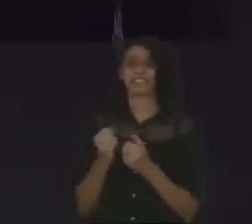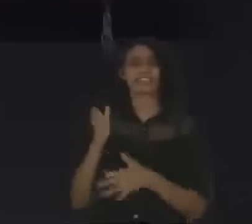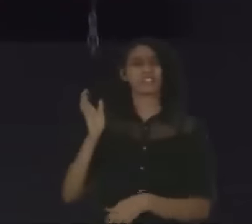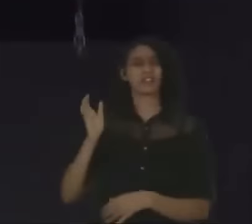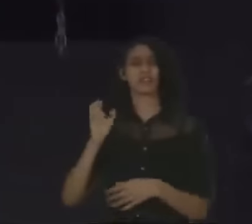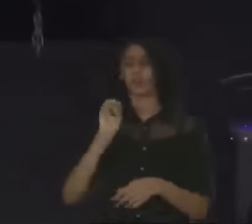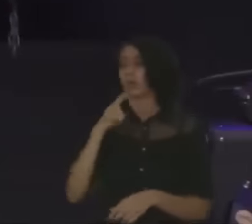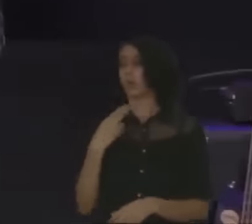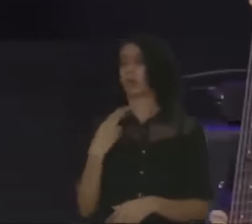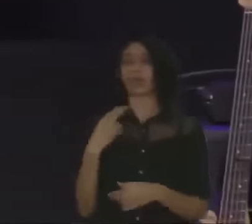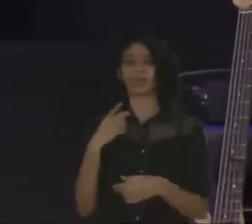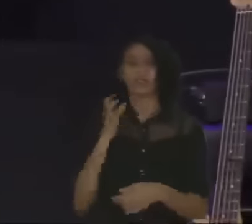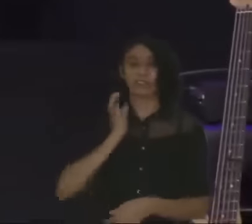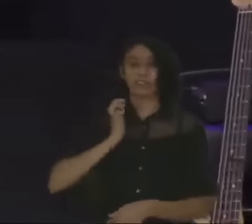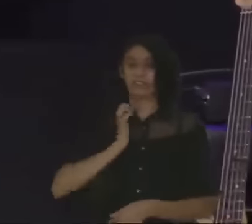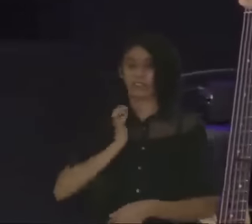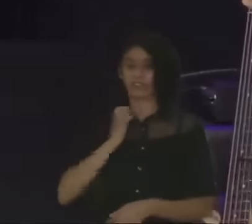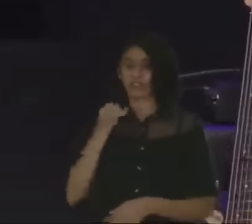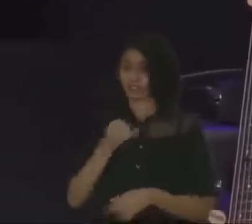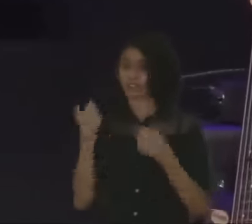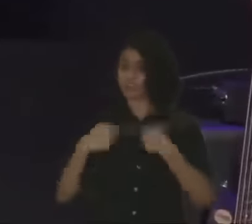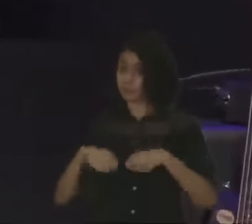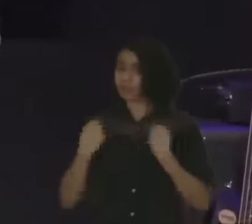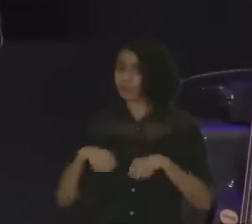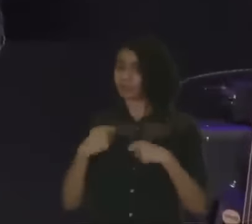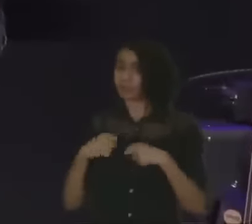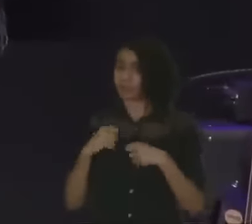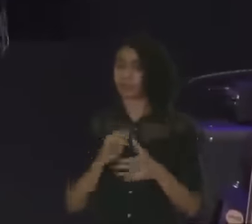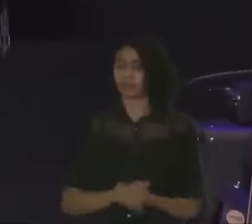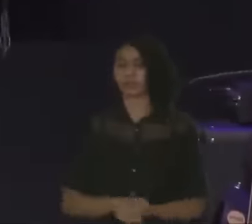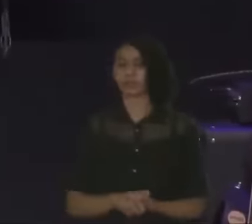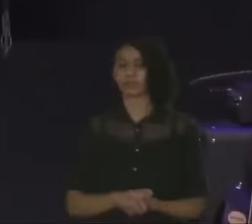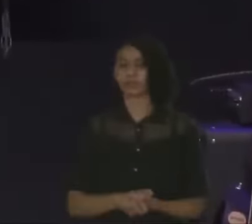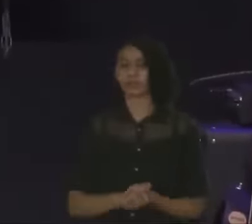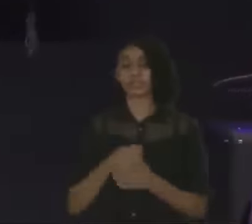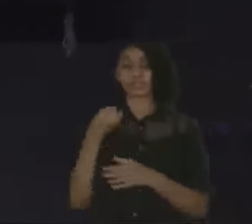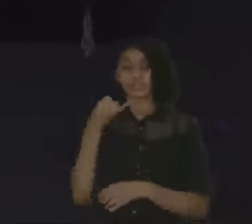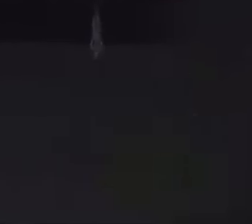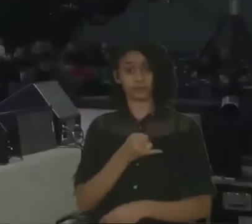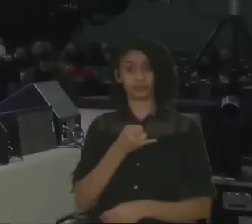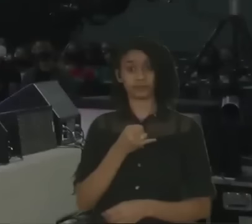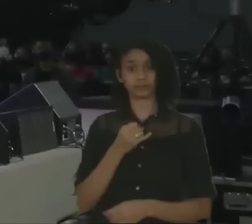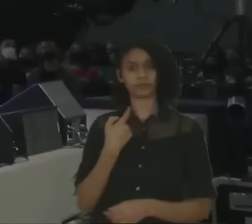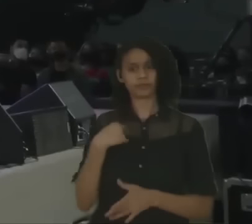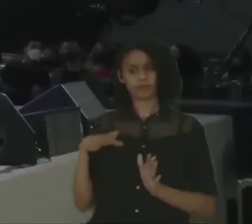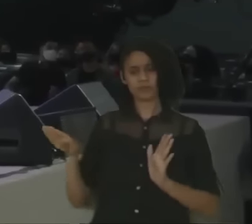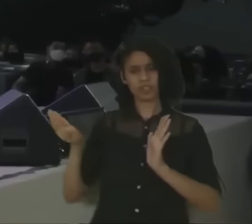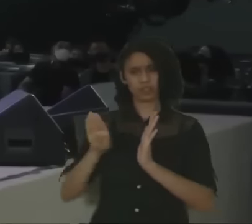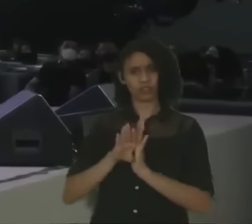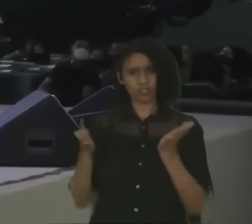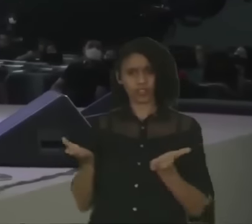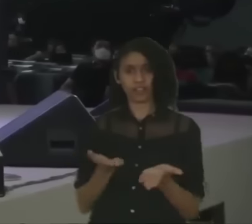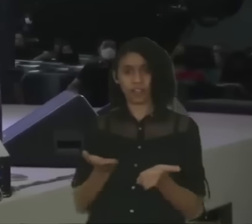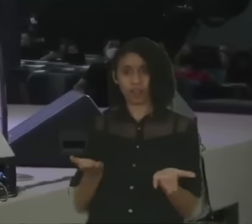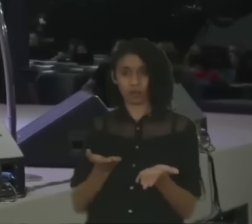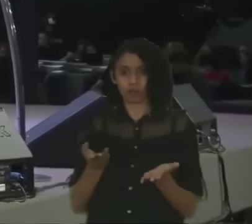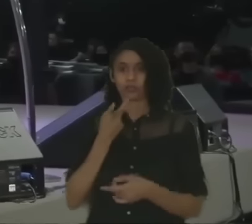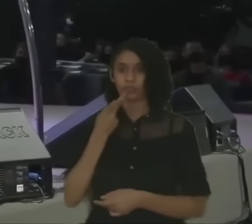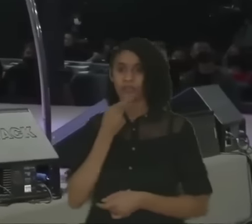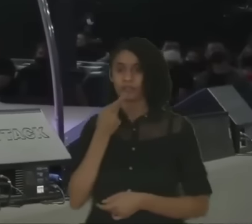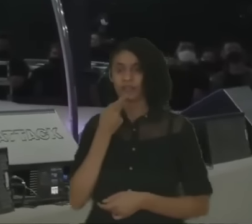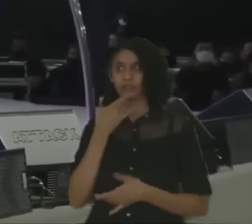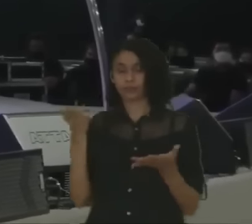quando a gente é movido por necessidade eu preciso te dizer se se eu chegasse aqui hoje vamos dizer com o Arthur né porque